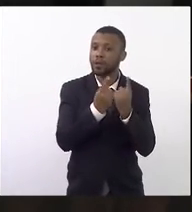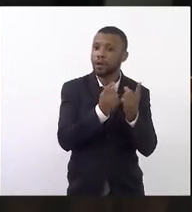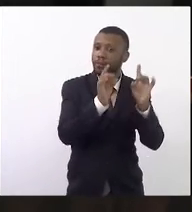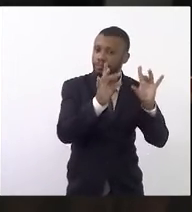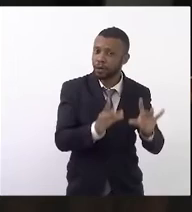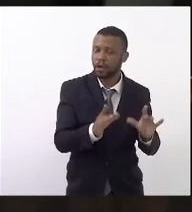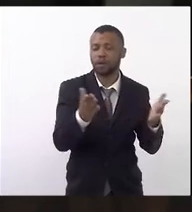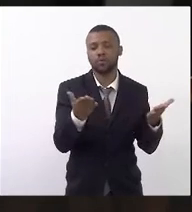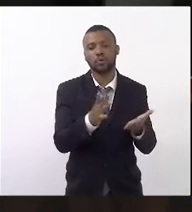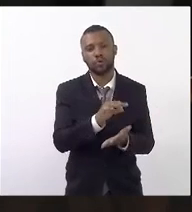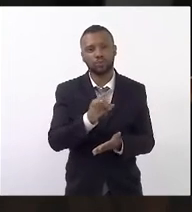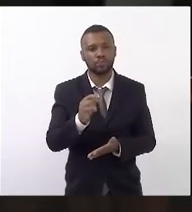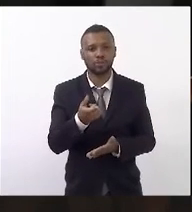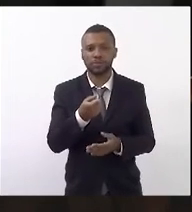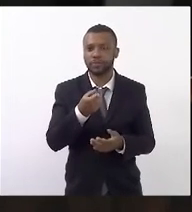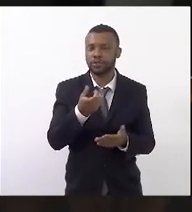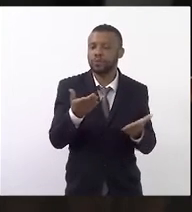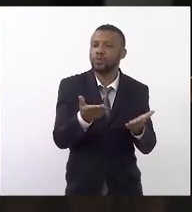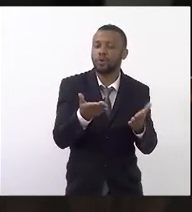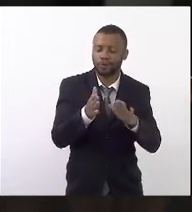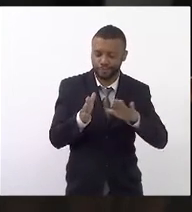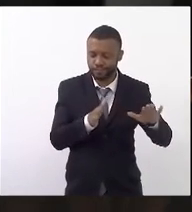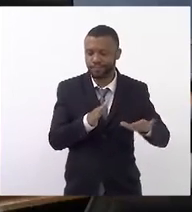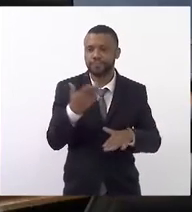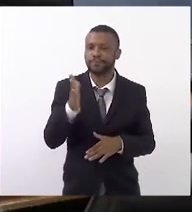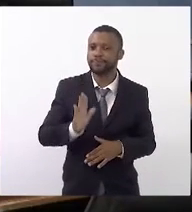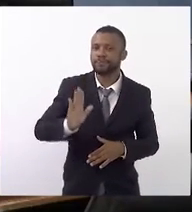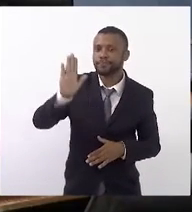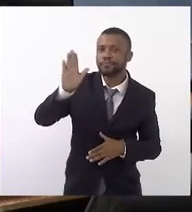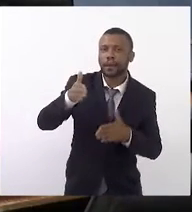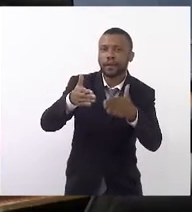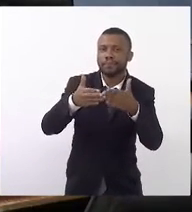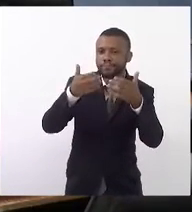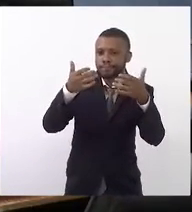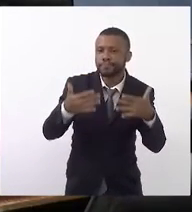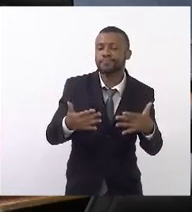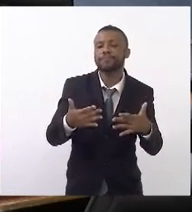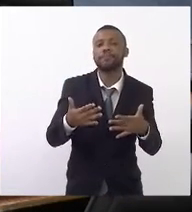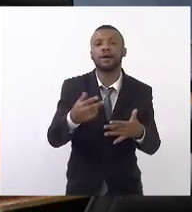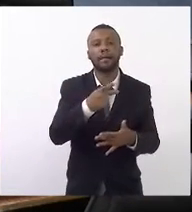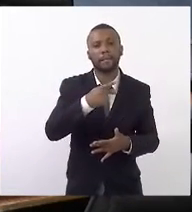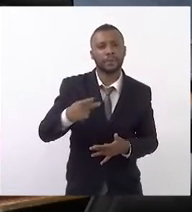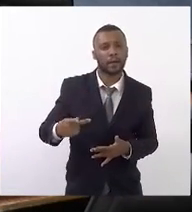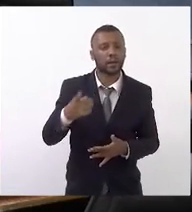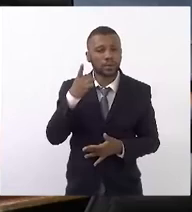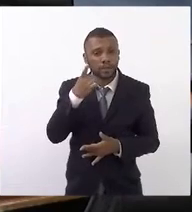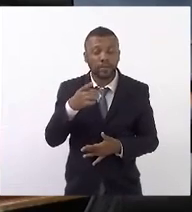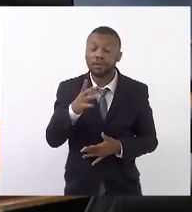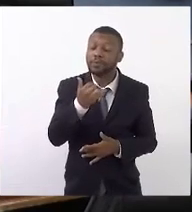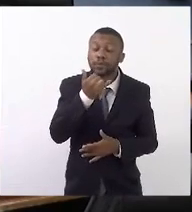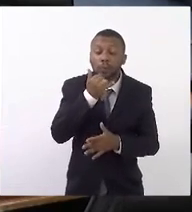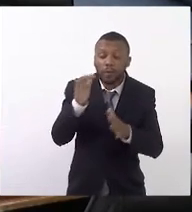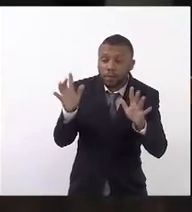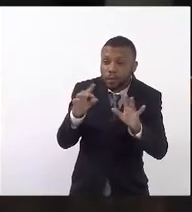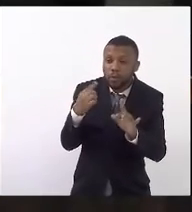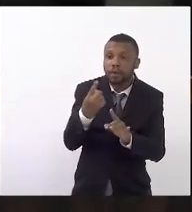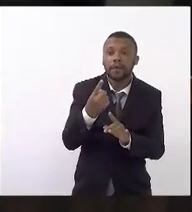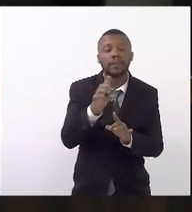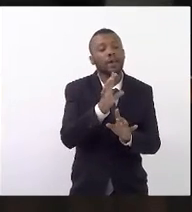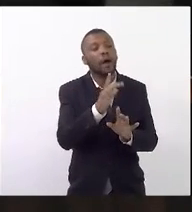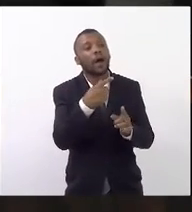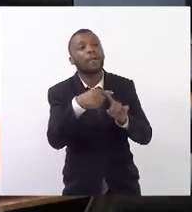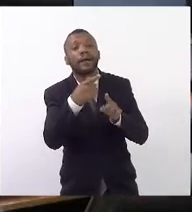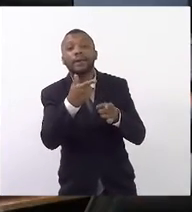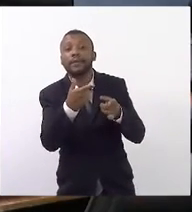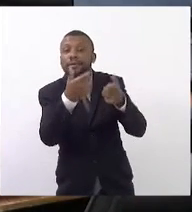dia. Senhor presidente, deputado Carlos Macedo... Ah, não, vamos abrir para... Não, mas ele colocou que hoje